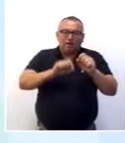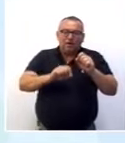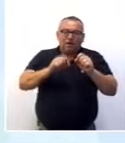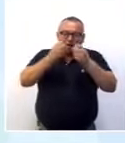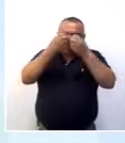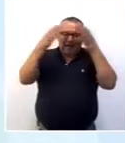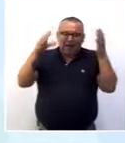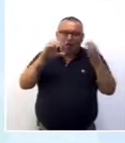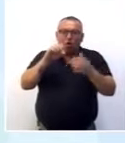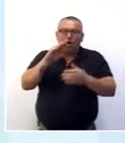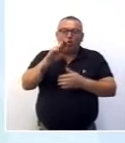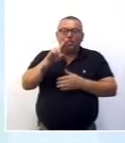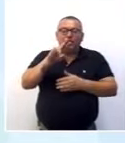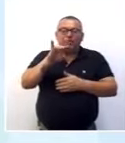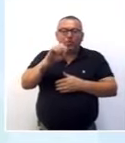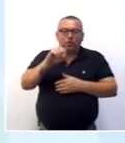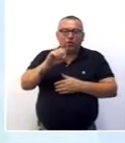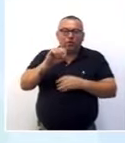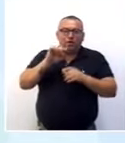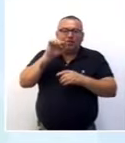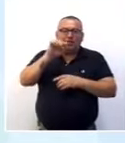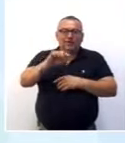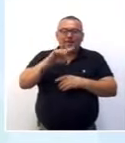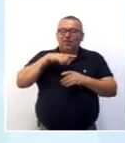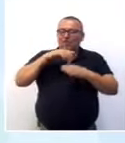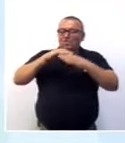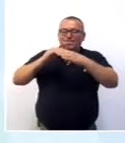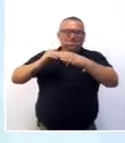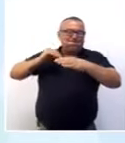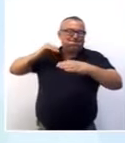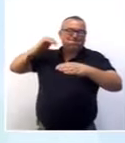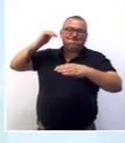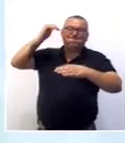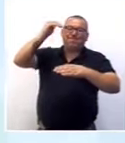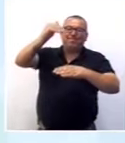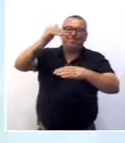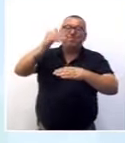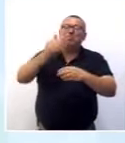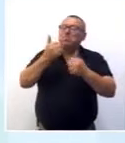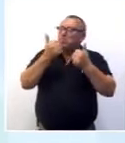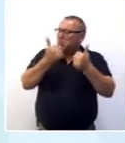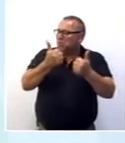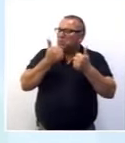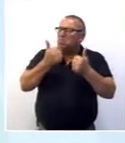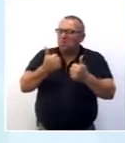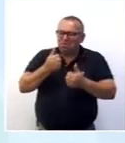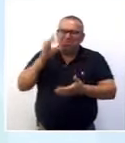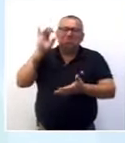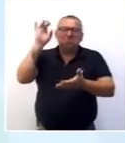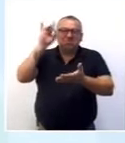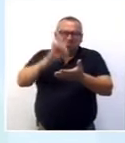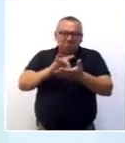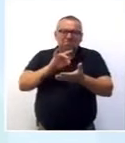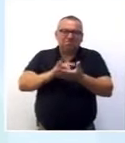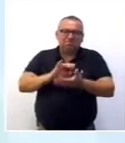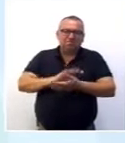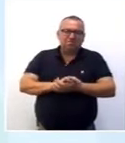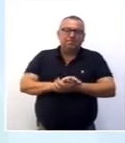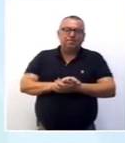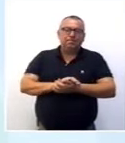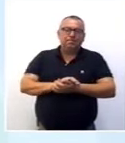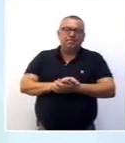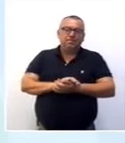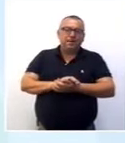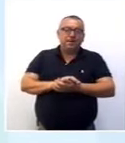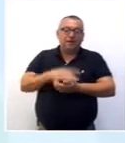óbvias e vocês já, né, foram além. A ideia é justamente essa, Muito gente. bom. A gente não ficar só naquilo que é óbvio,